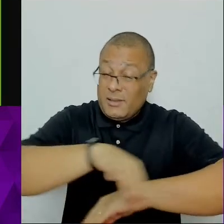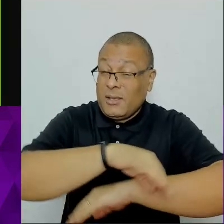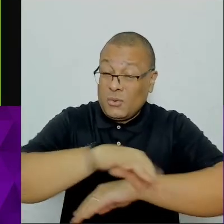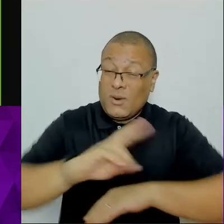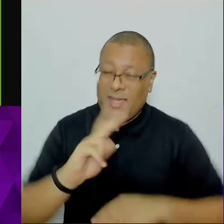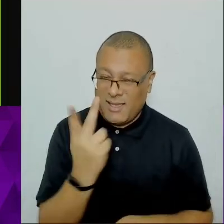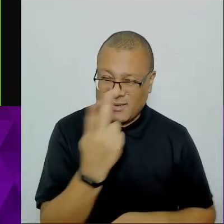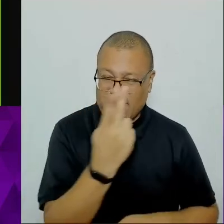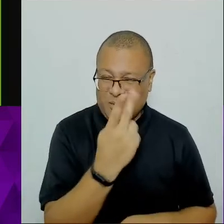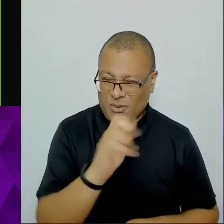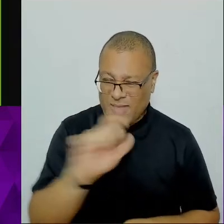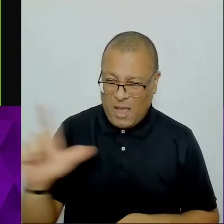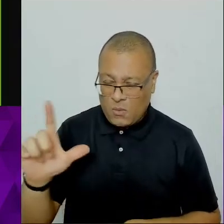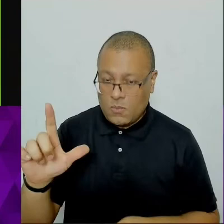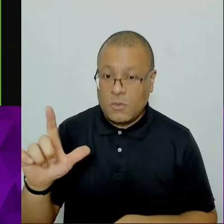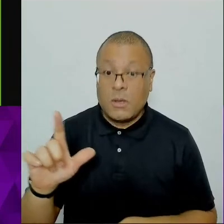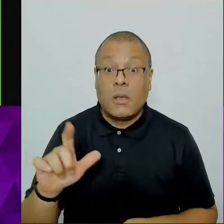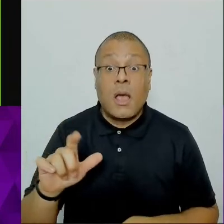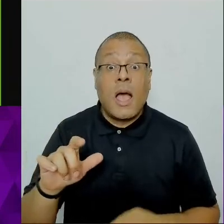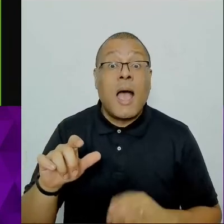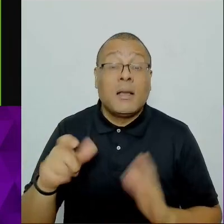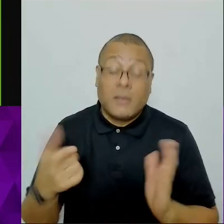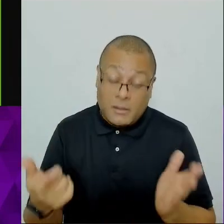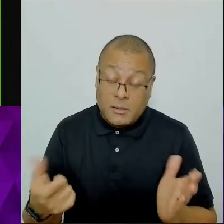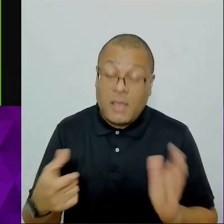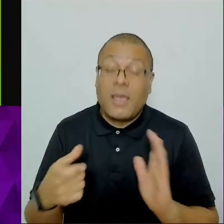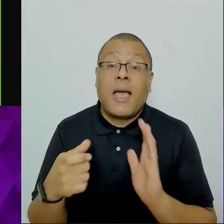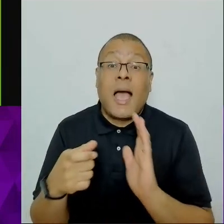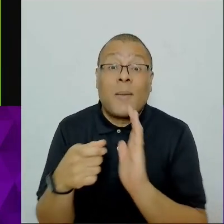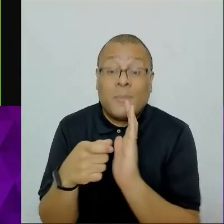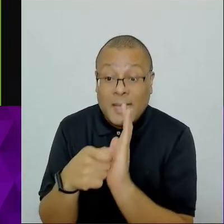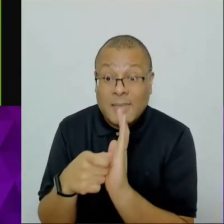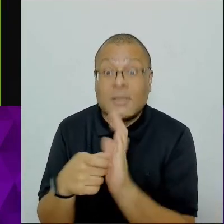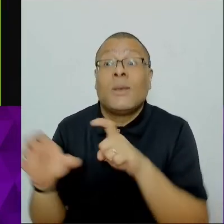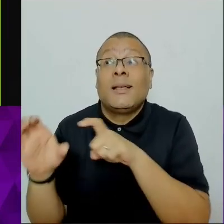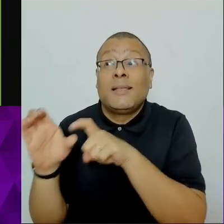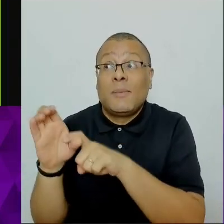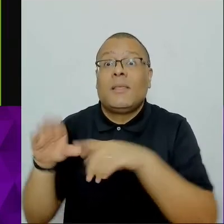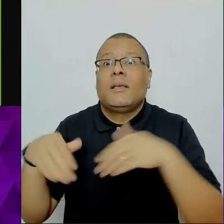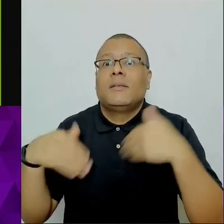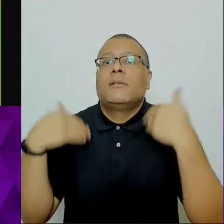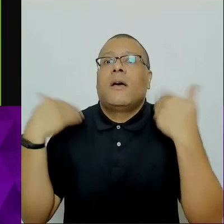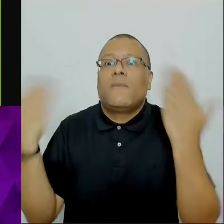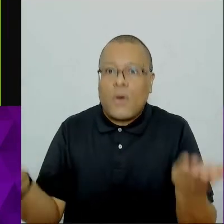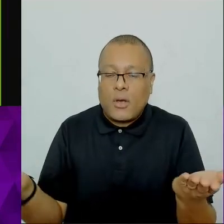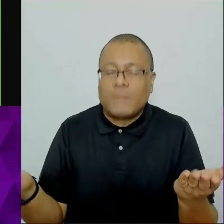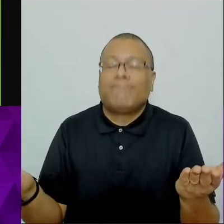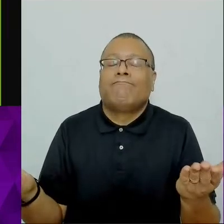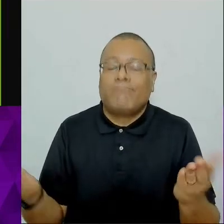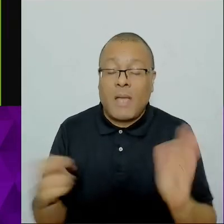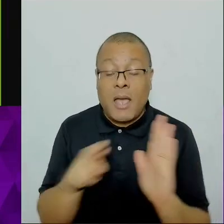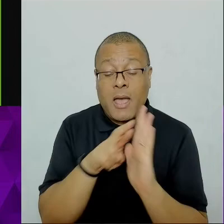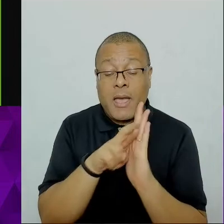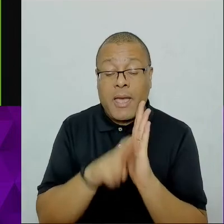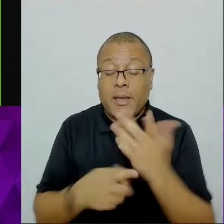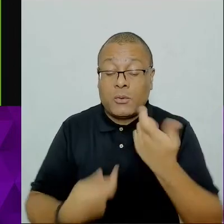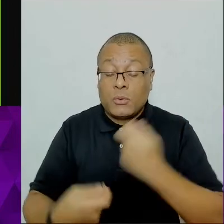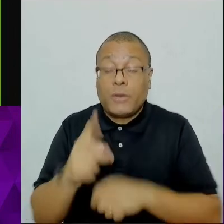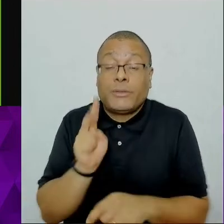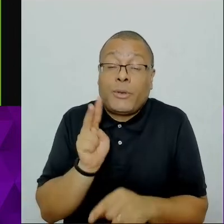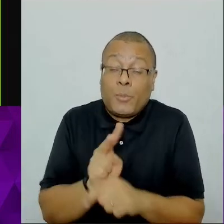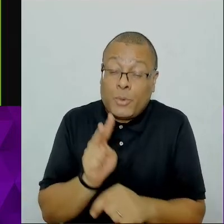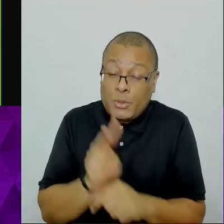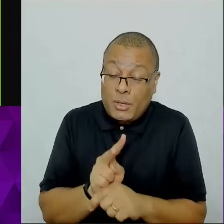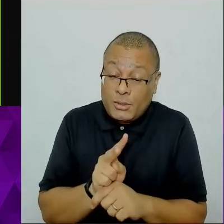ela em aplicações que contêm dependências externas, que a gente precisa ter esse cuidado com a nossa regra de negócio,